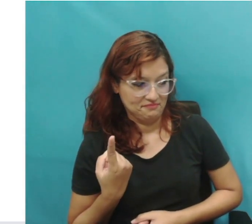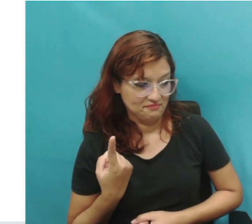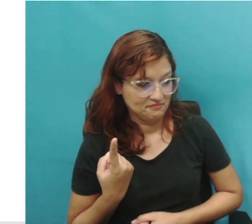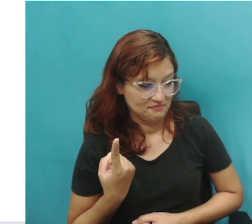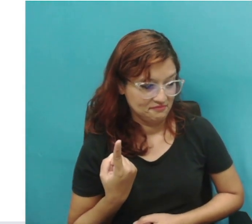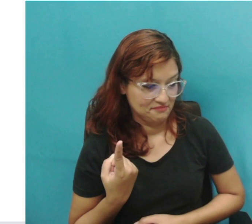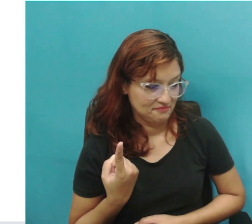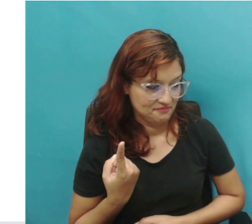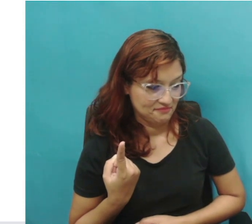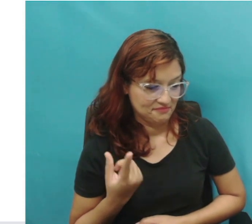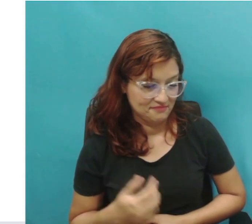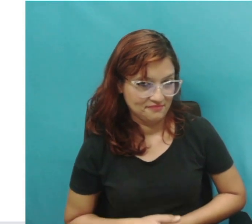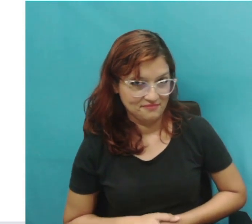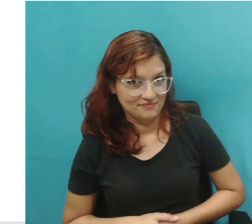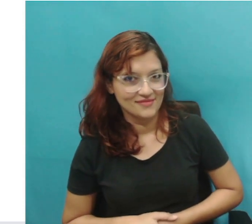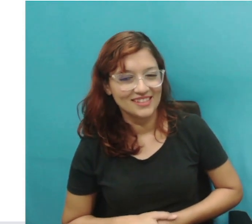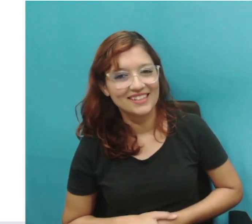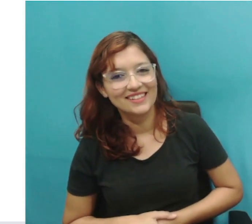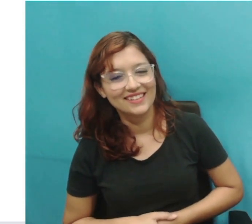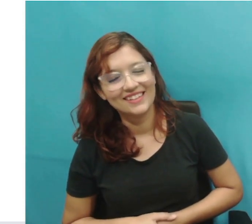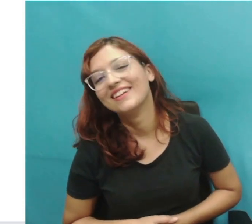este. Achou estranho?